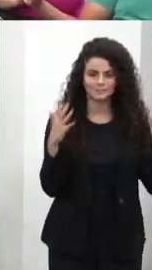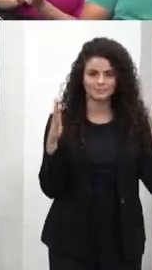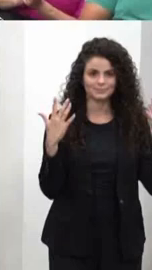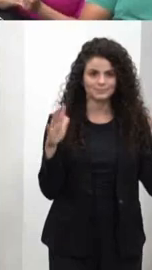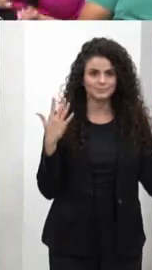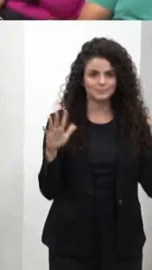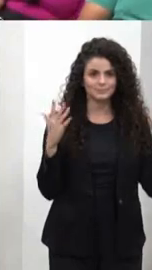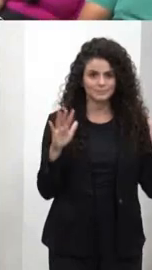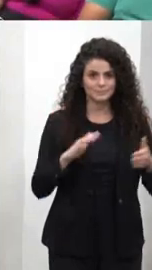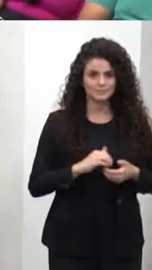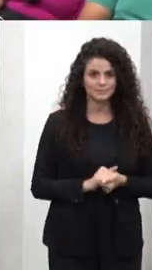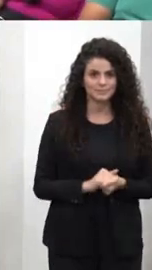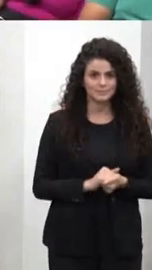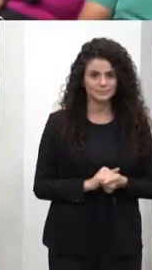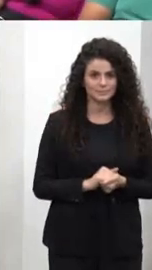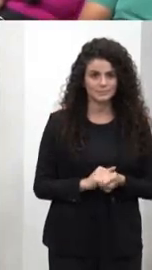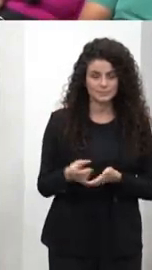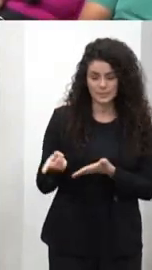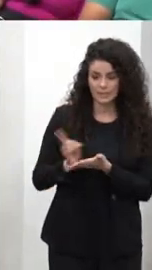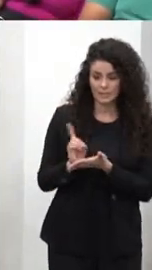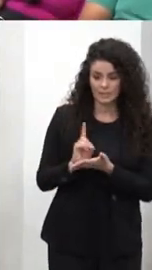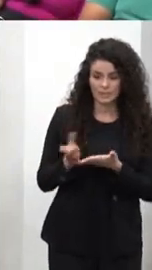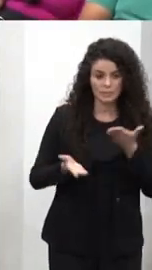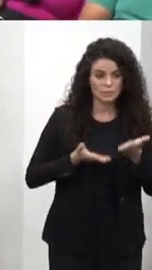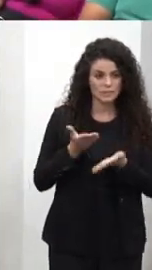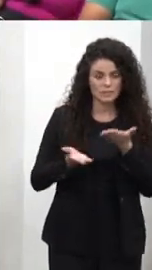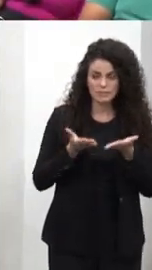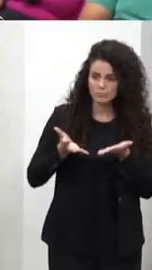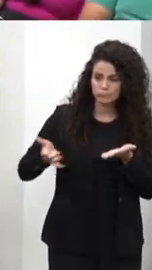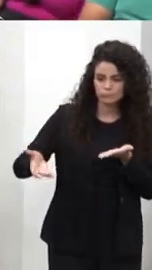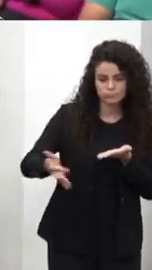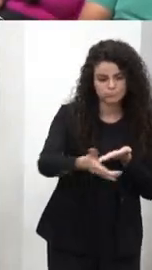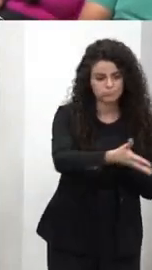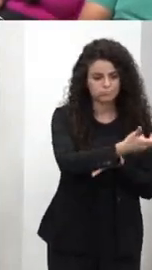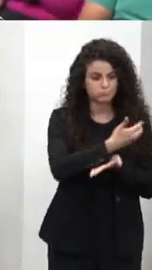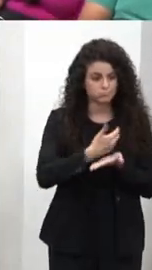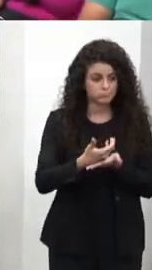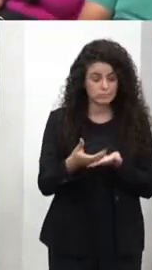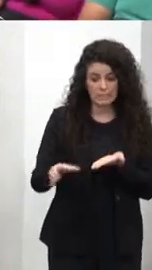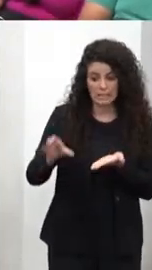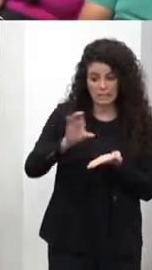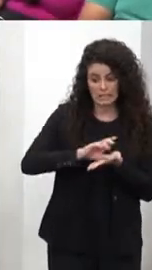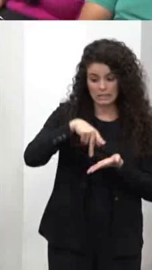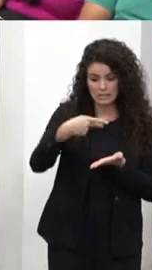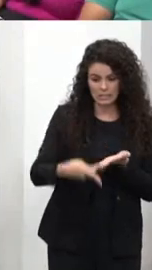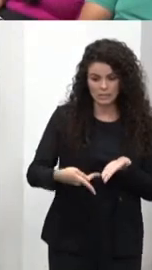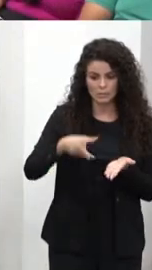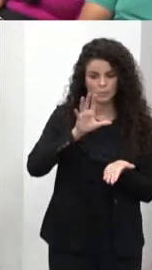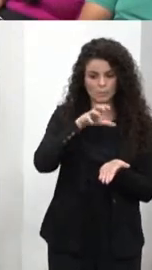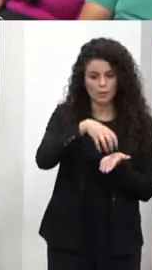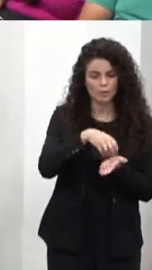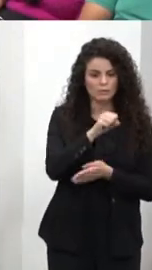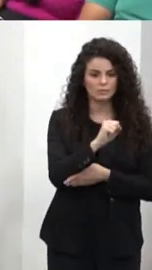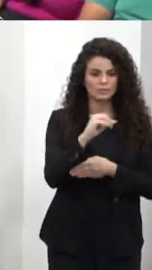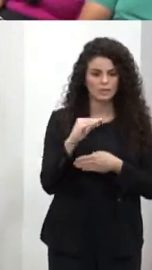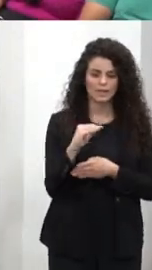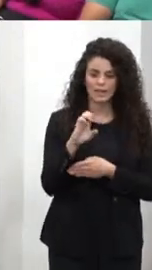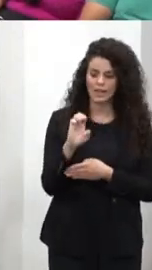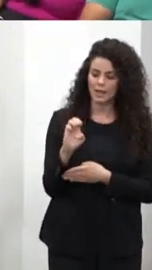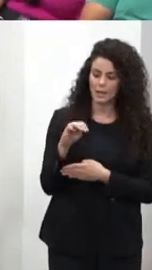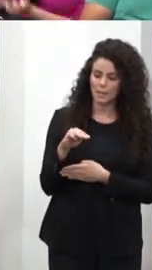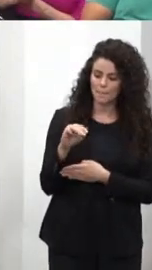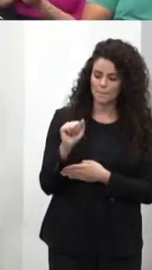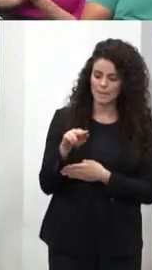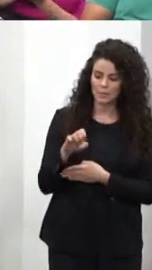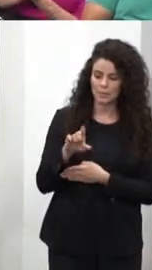Senhora Diretora da Associação Brasileira de captadores de recursos núcleo de Santa Catarina Emanuelle Weber